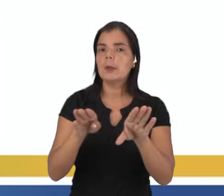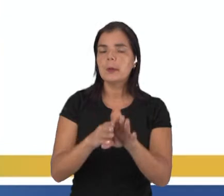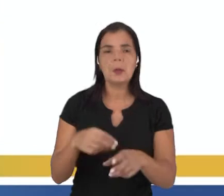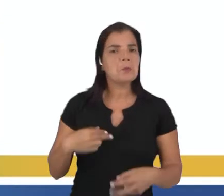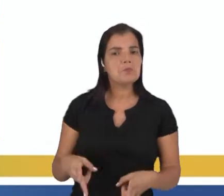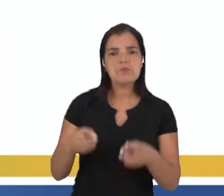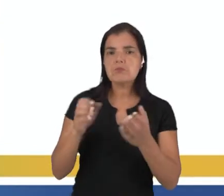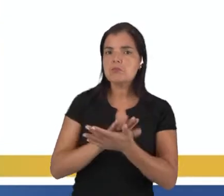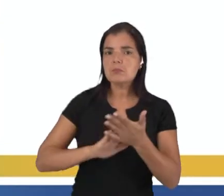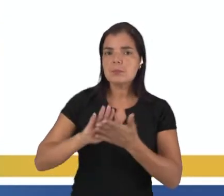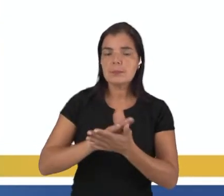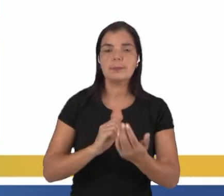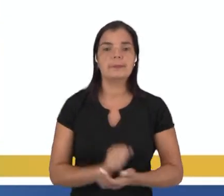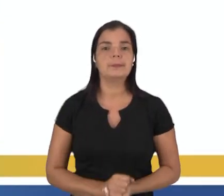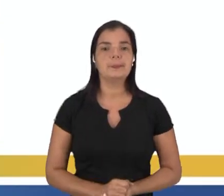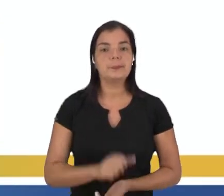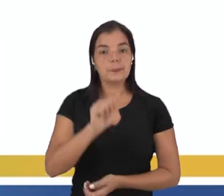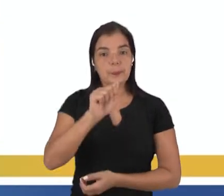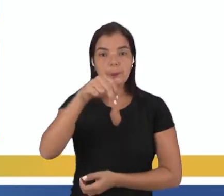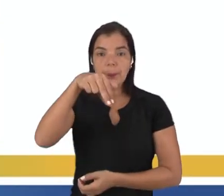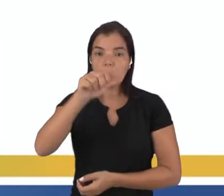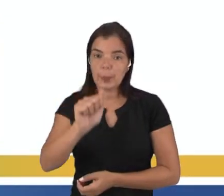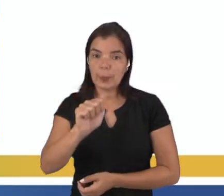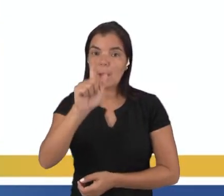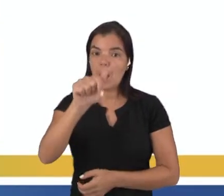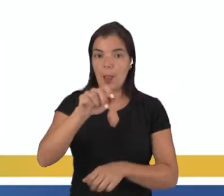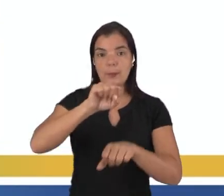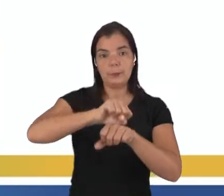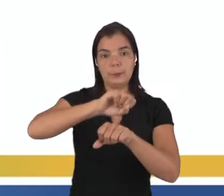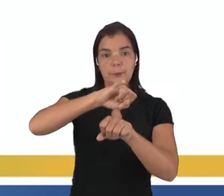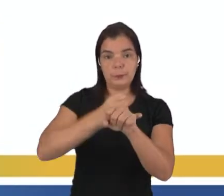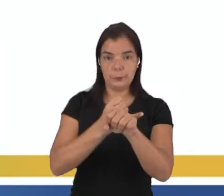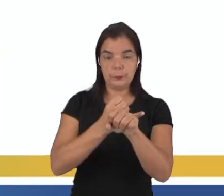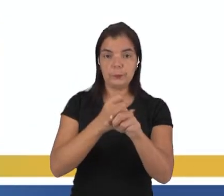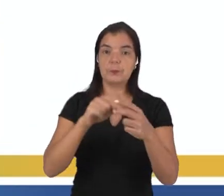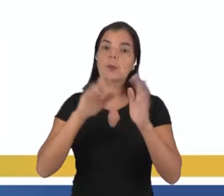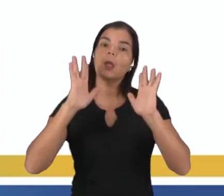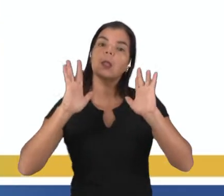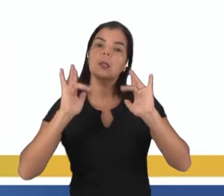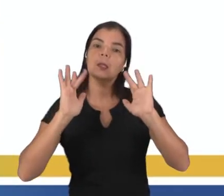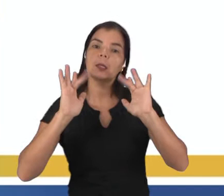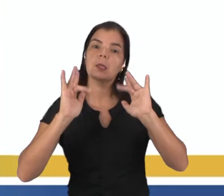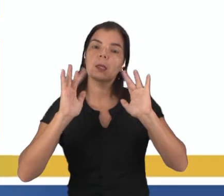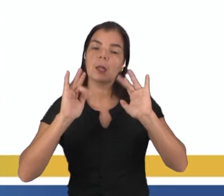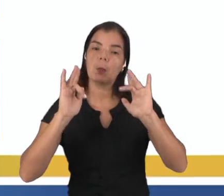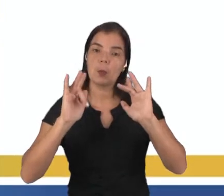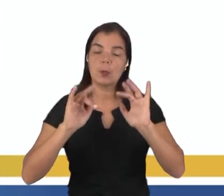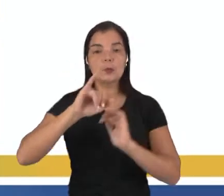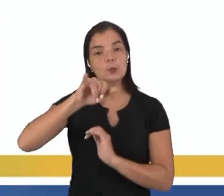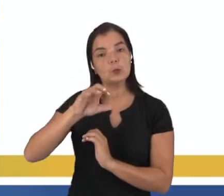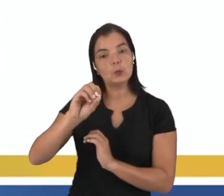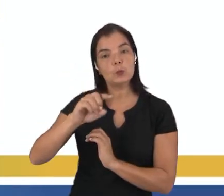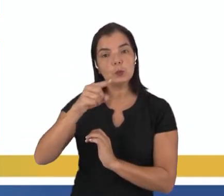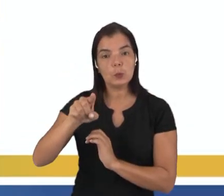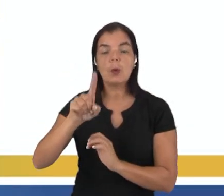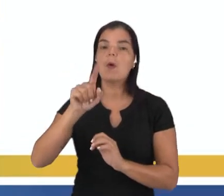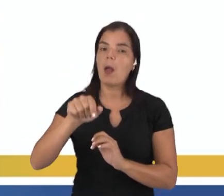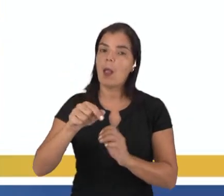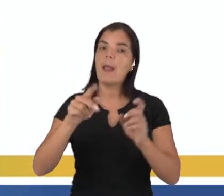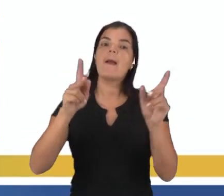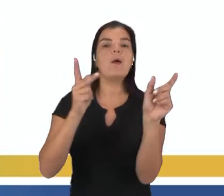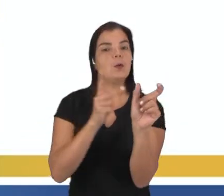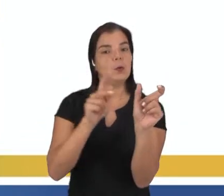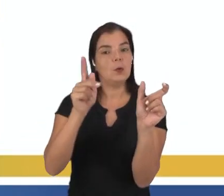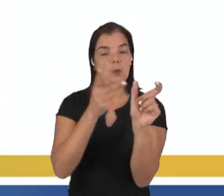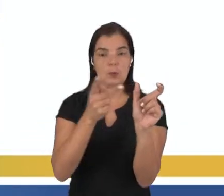conta. Veja, Ana é um sujeito, está namorando João é o predicado. Aí a outra